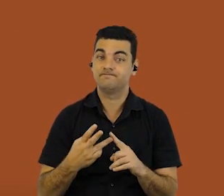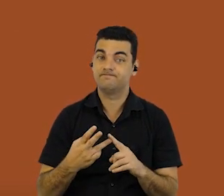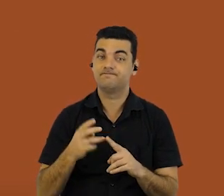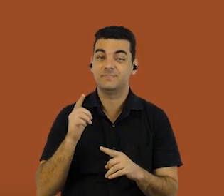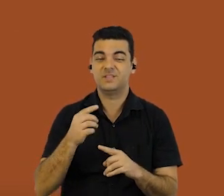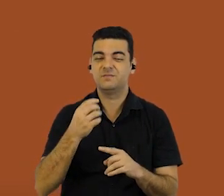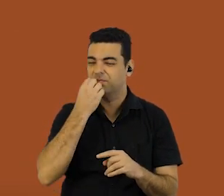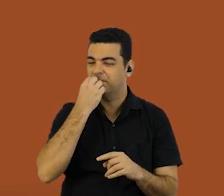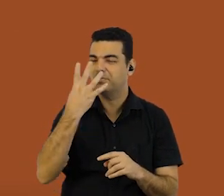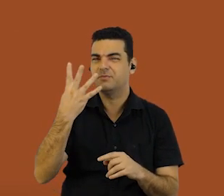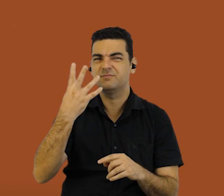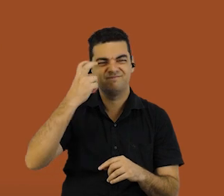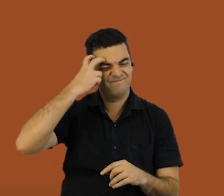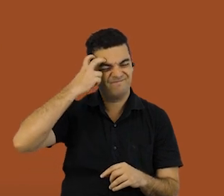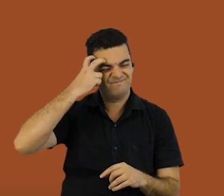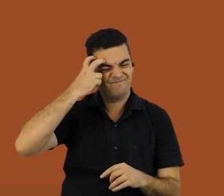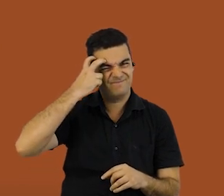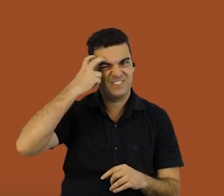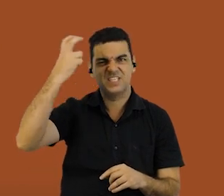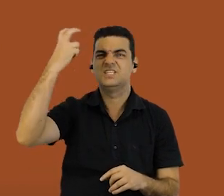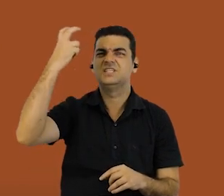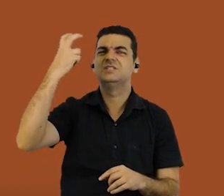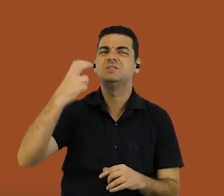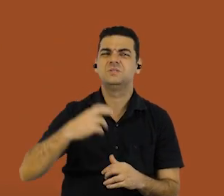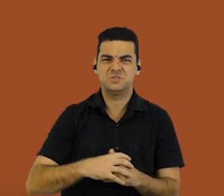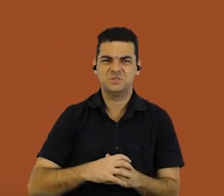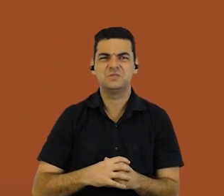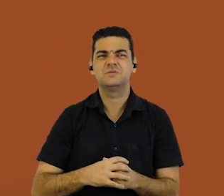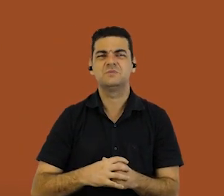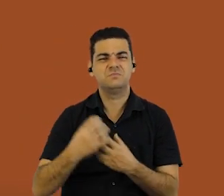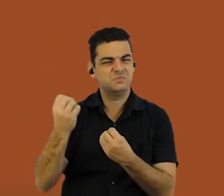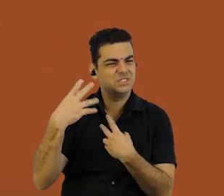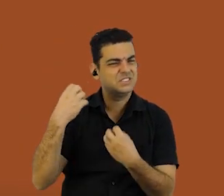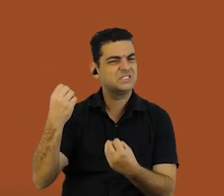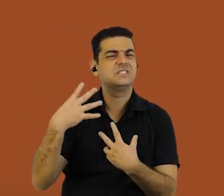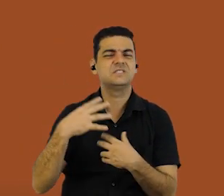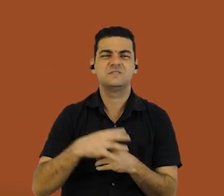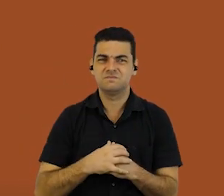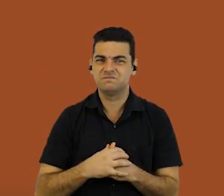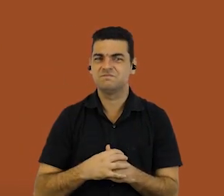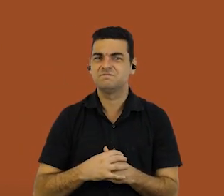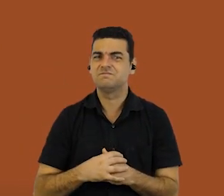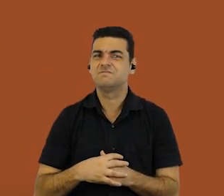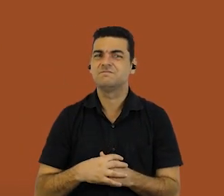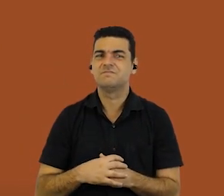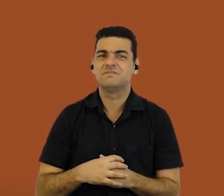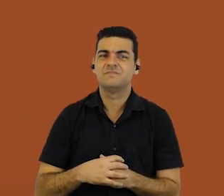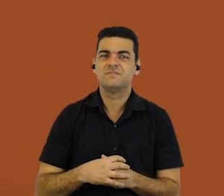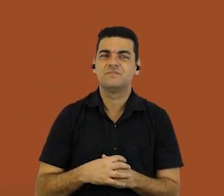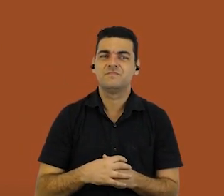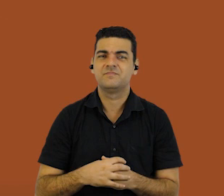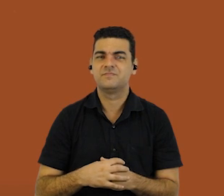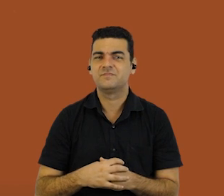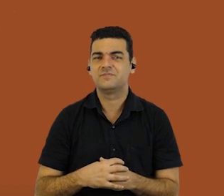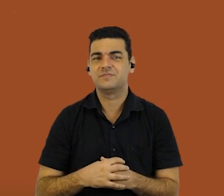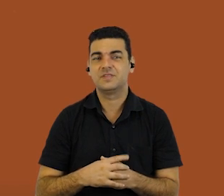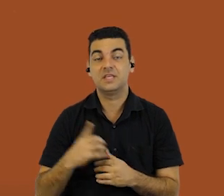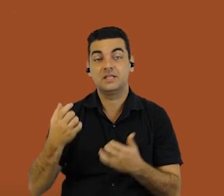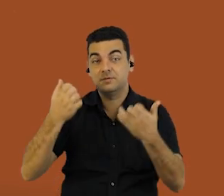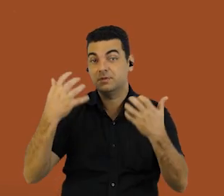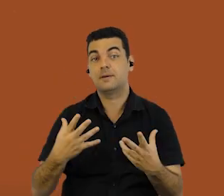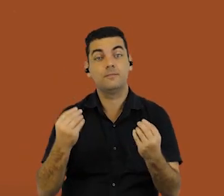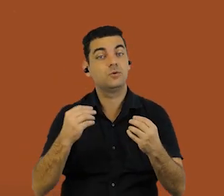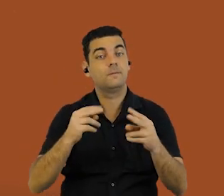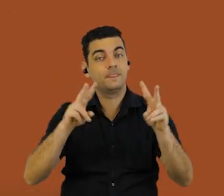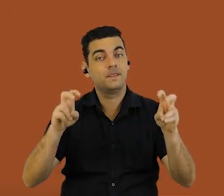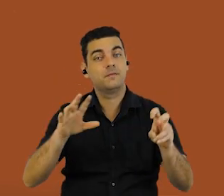que é um ancestral nosso, né? Assim, um homem corajoso que vem escrevendo sobre